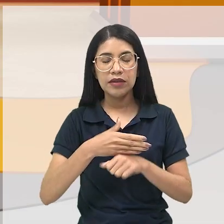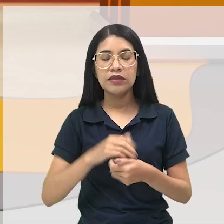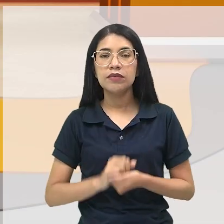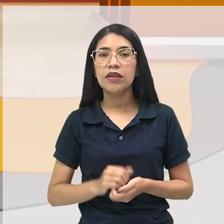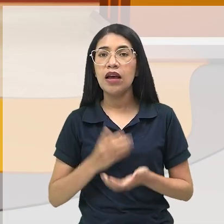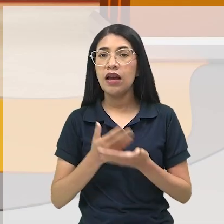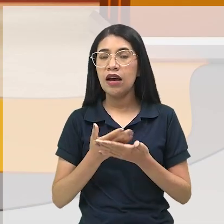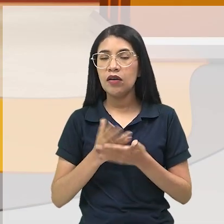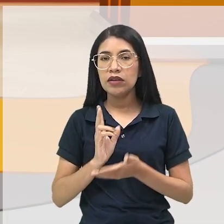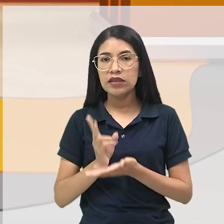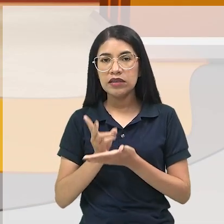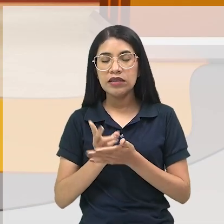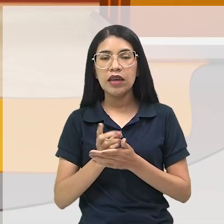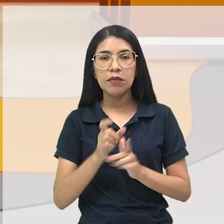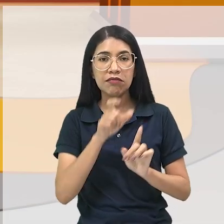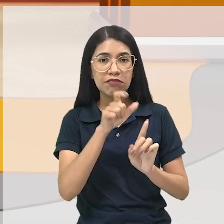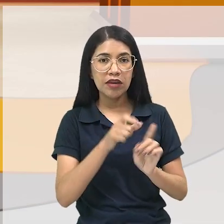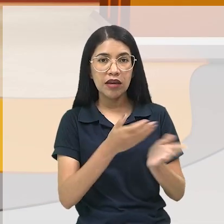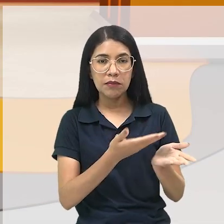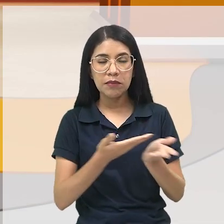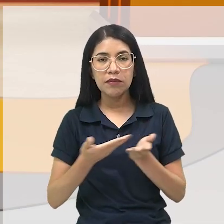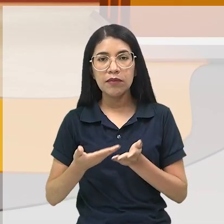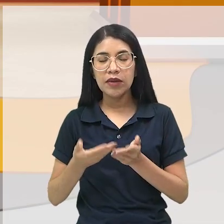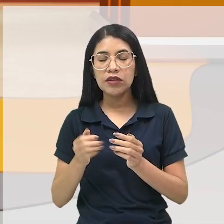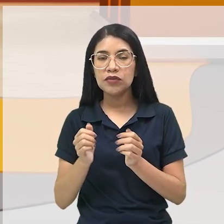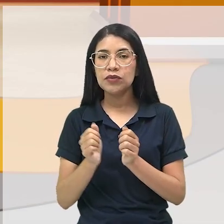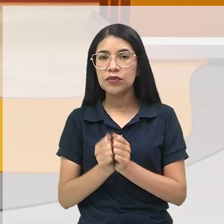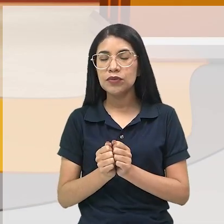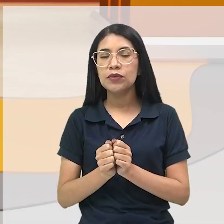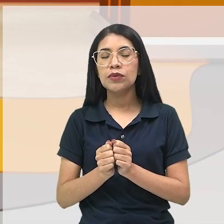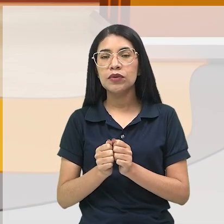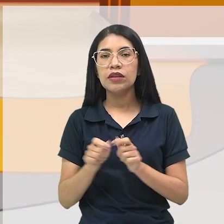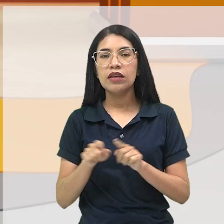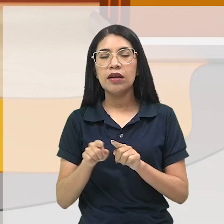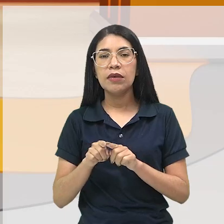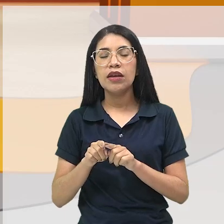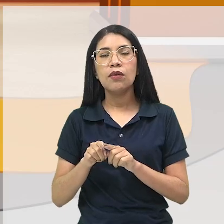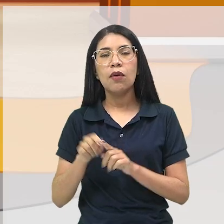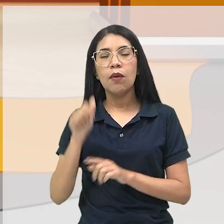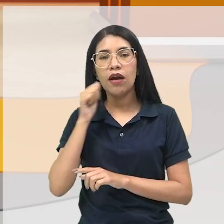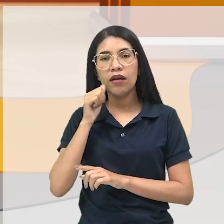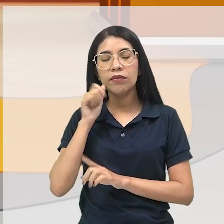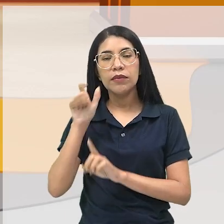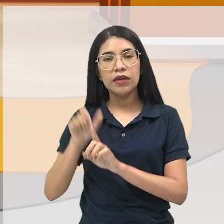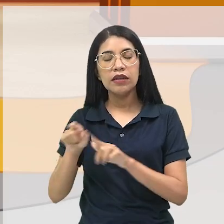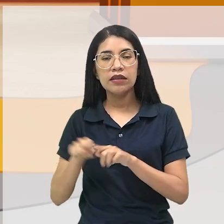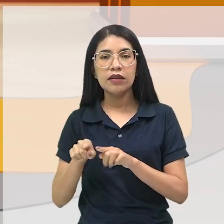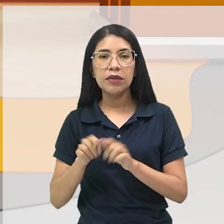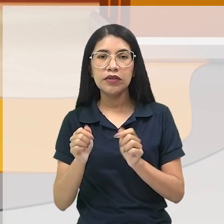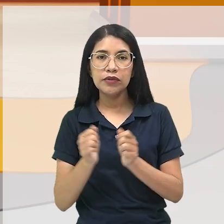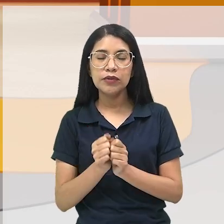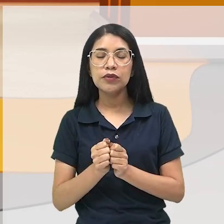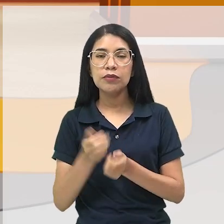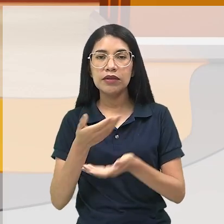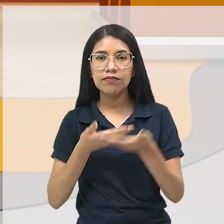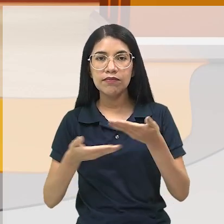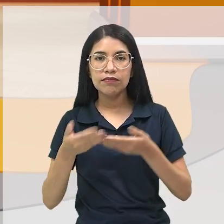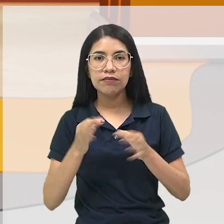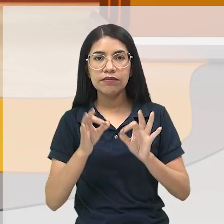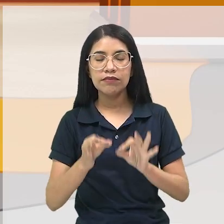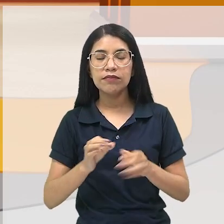as aulas aqui eu quero o senhor aqui, juntamente com a Cunhantã e todo mundo aí com a